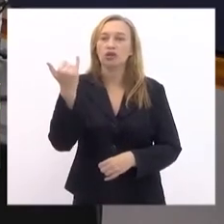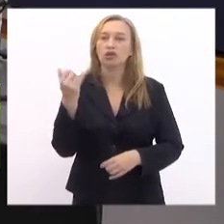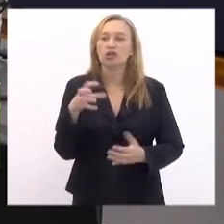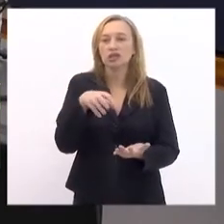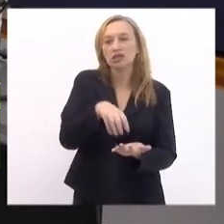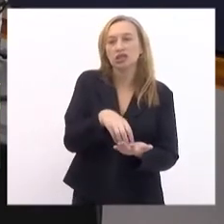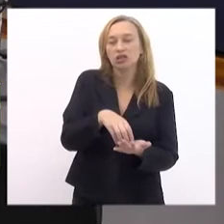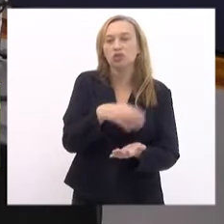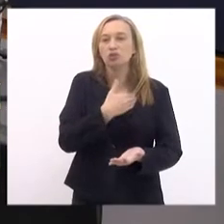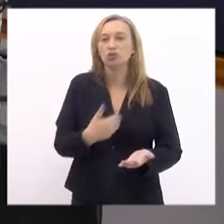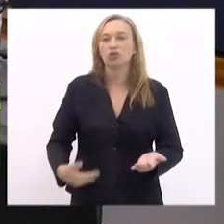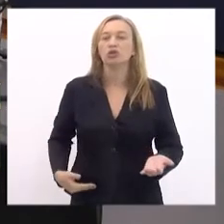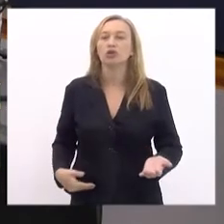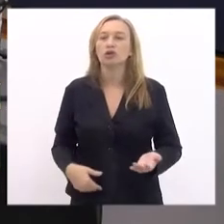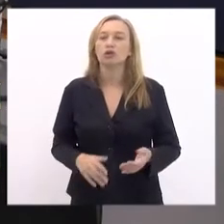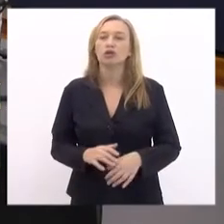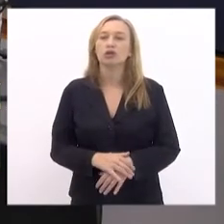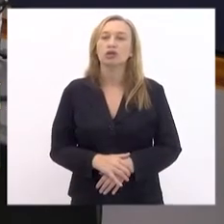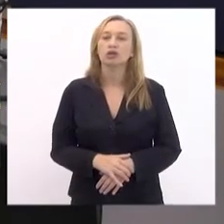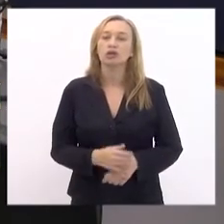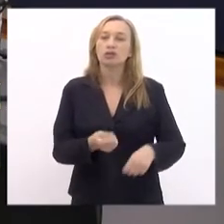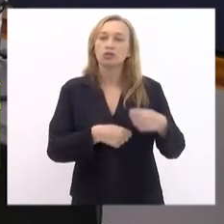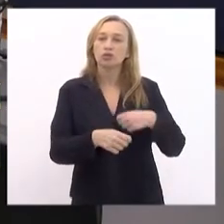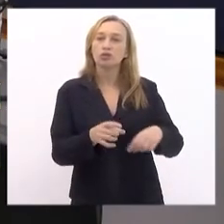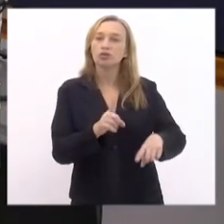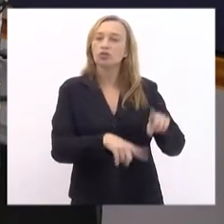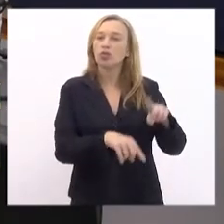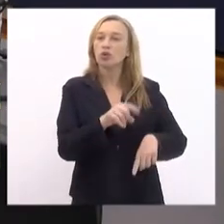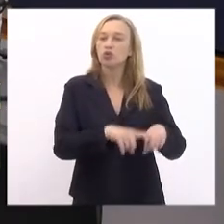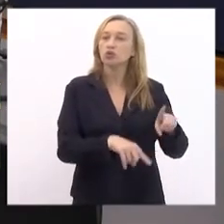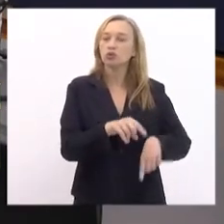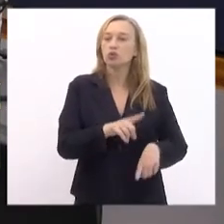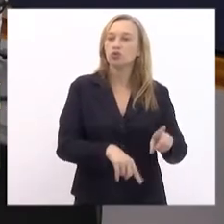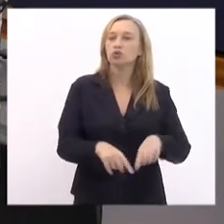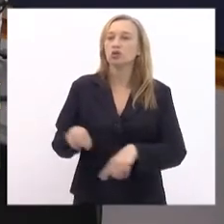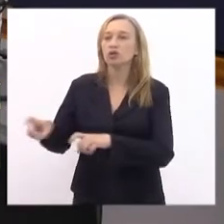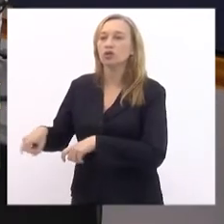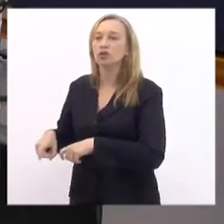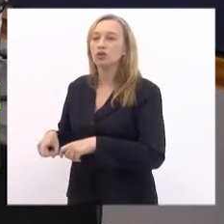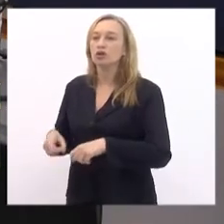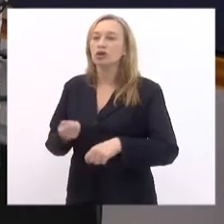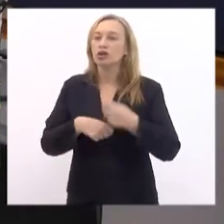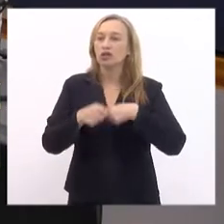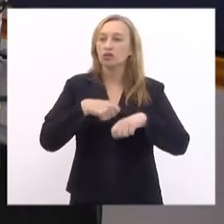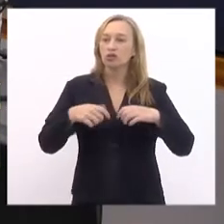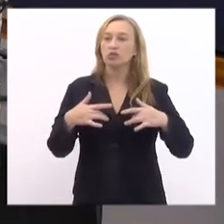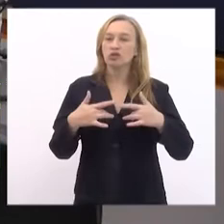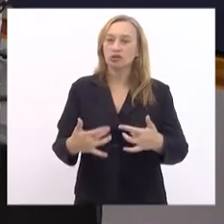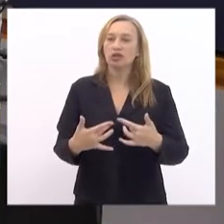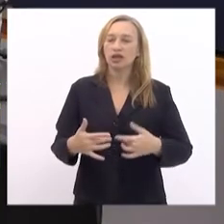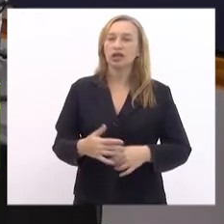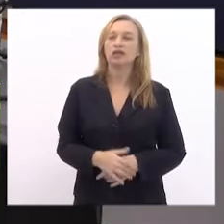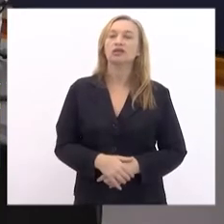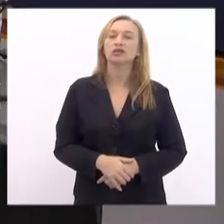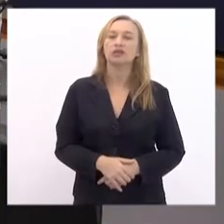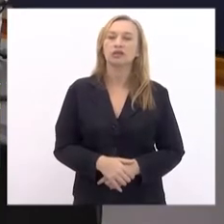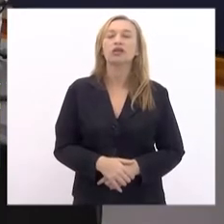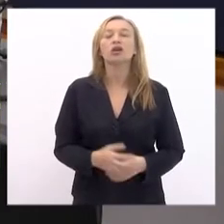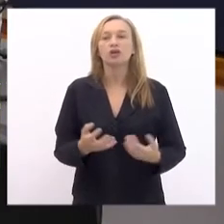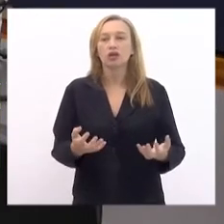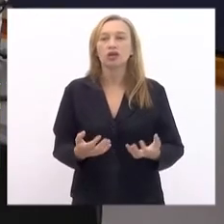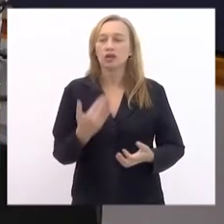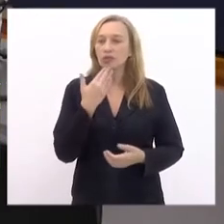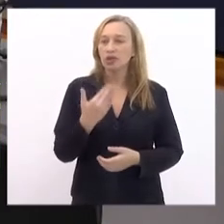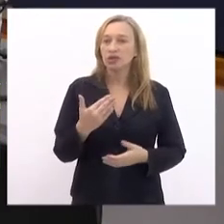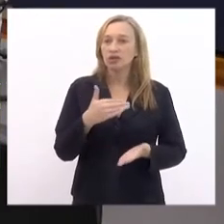público para a produção de, para a comercialização de produtos oriundos da economia solidária, além da programação cultural tradicional que sempre houve ali. Então, queria até pedir